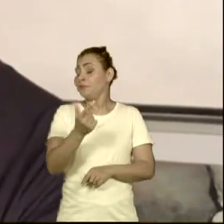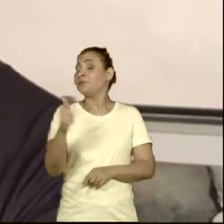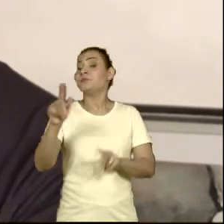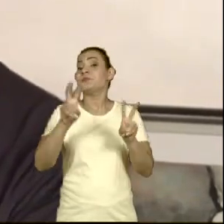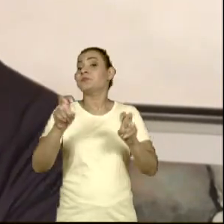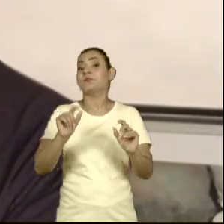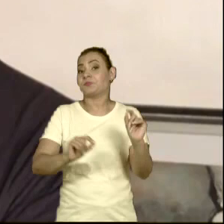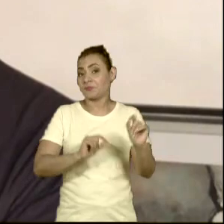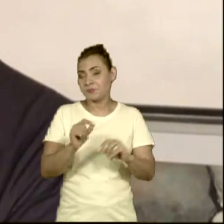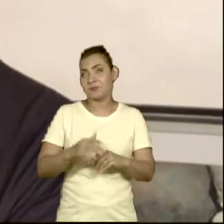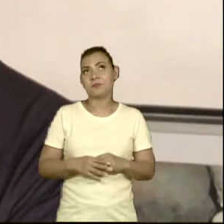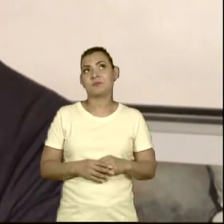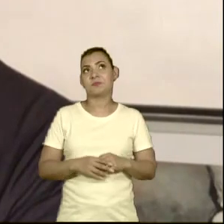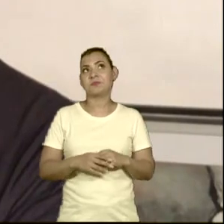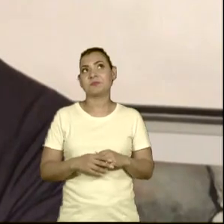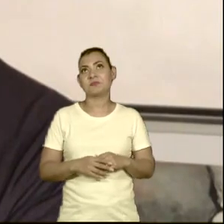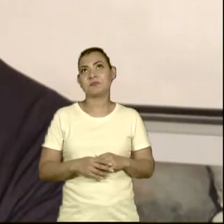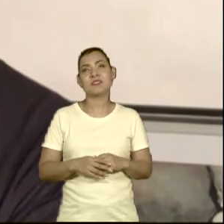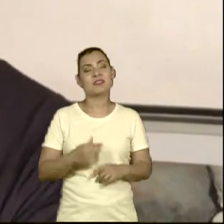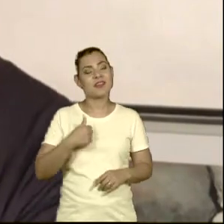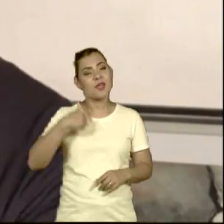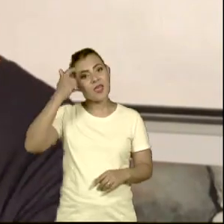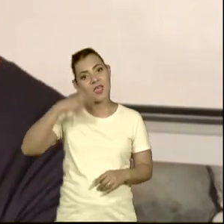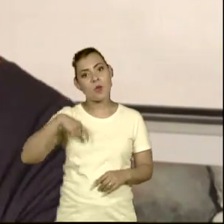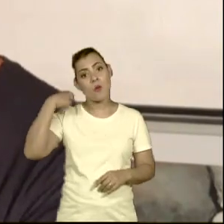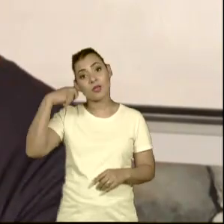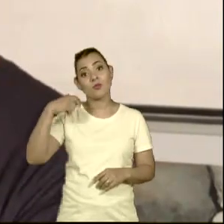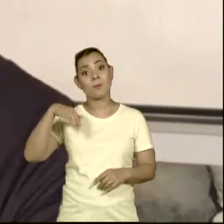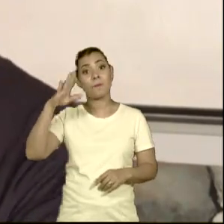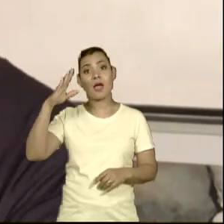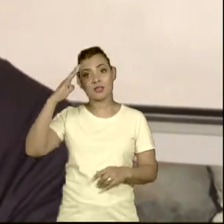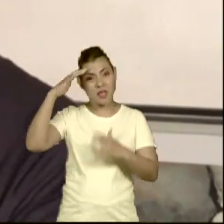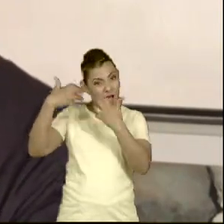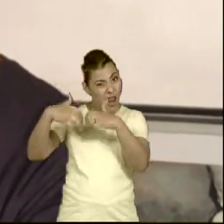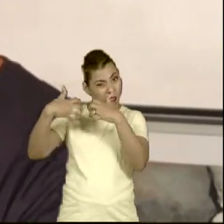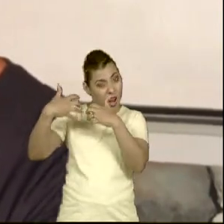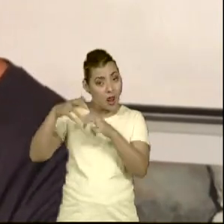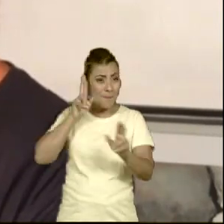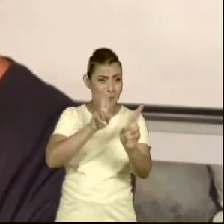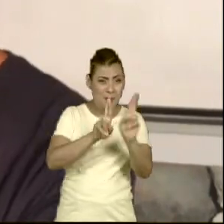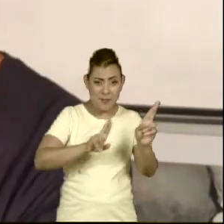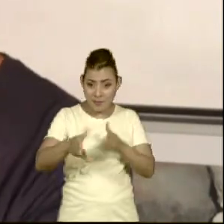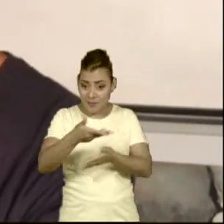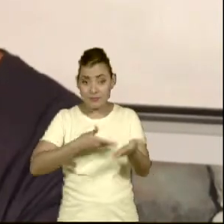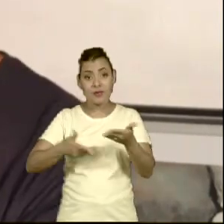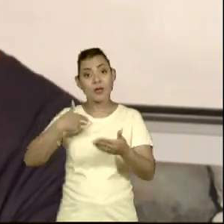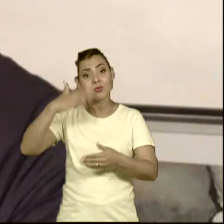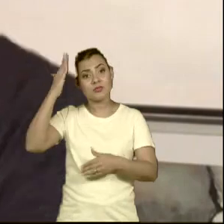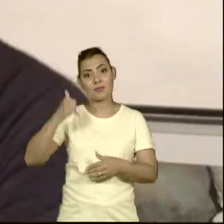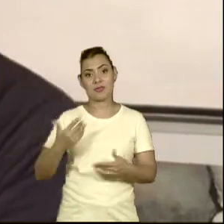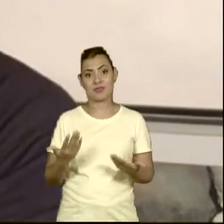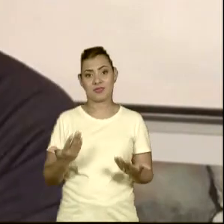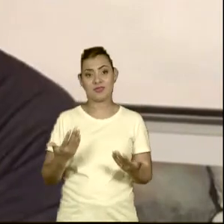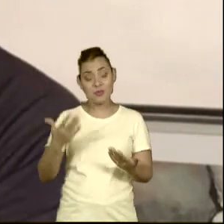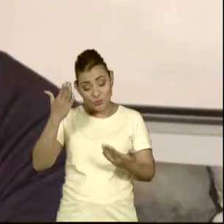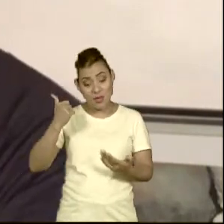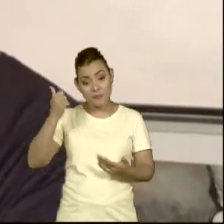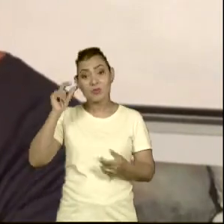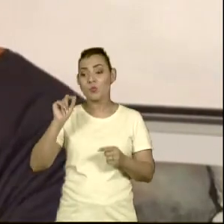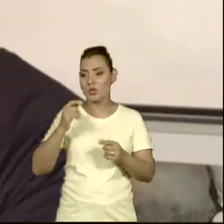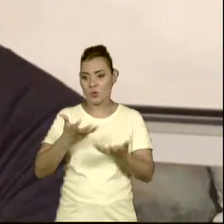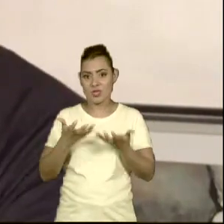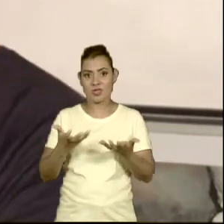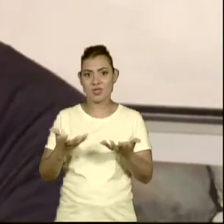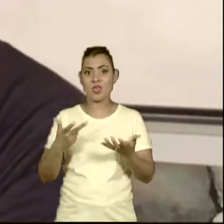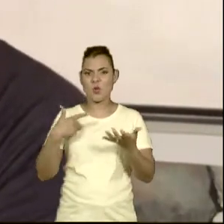aí, tá? Cara, eu era o ator que mais respondia o que estava dentro da minha cabeça, eu sabia exatamente o que eu queria, então eu sentava na frente do monitor e